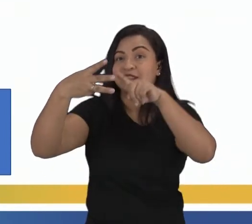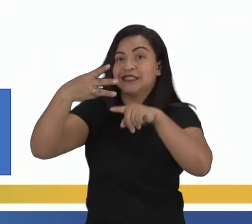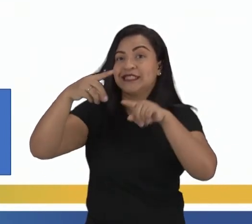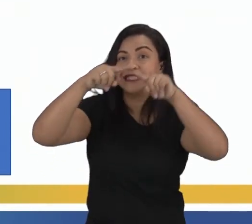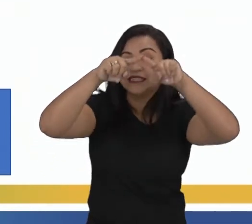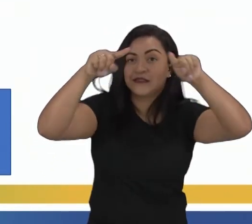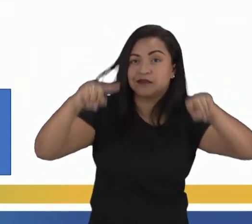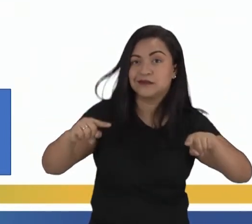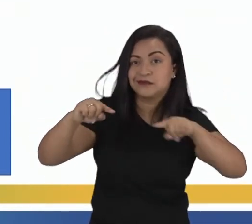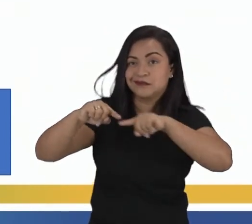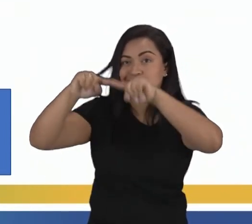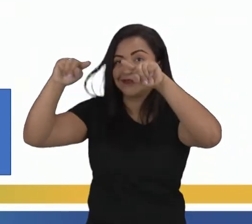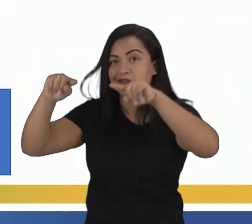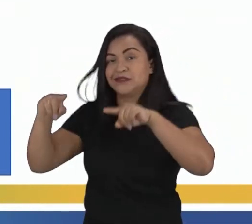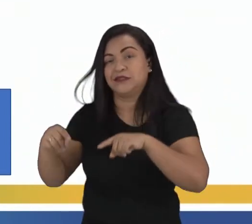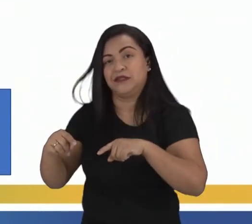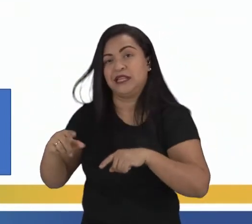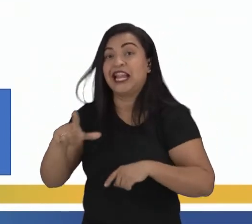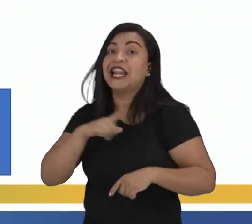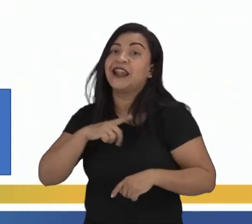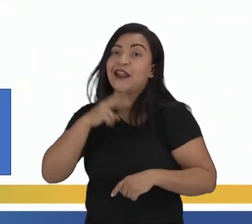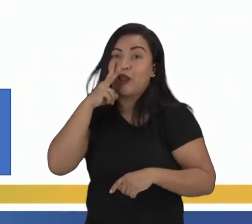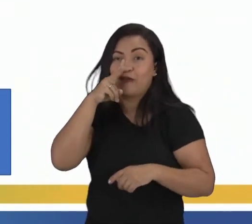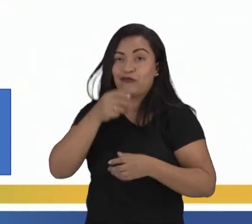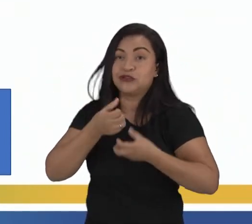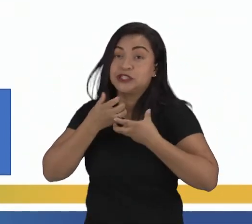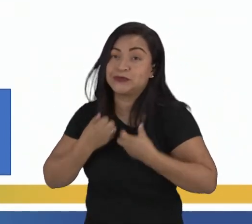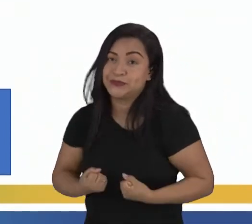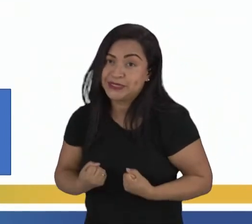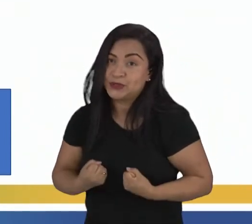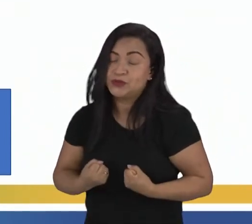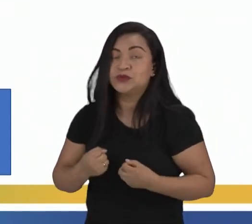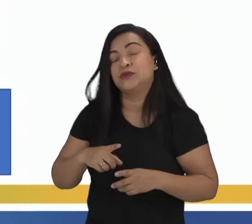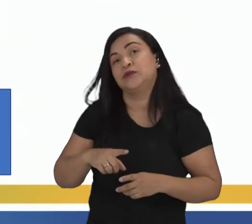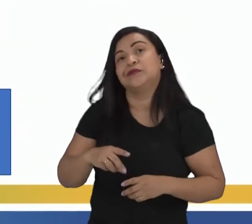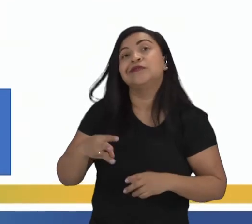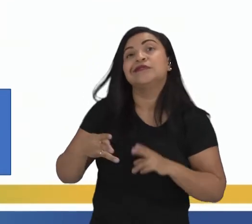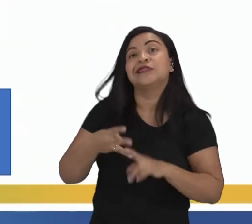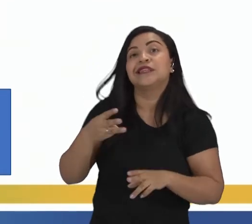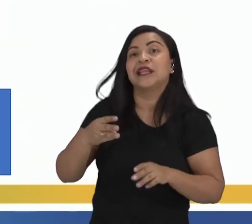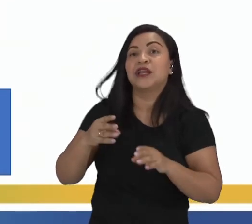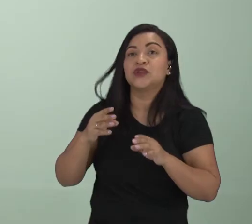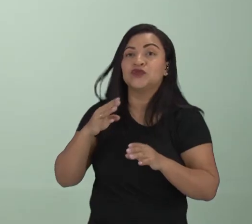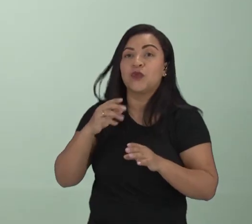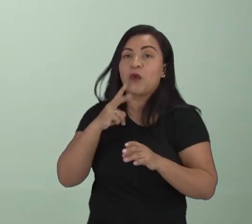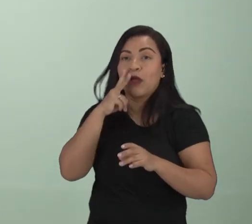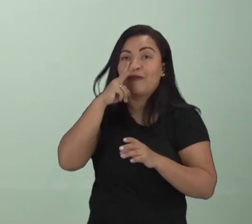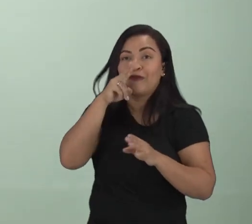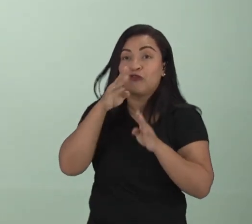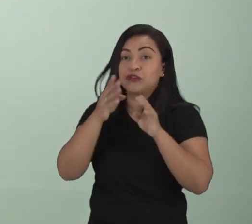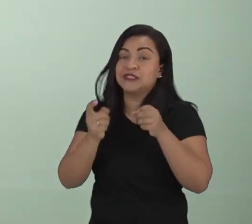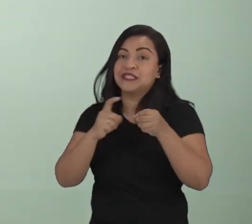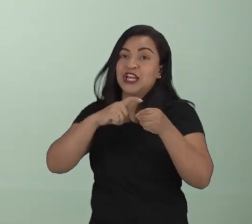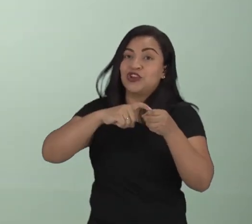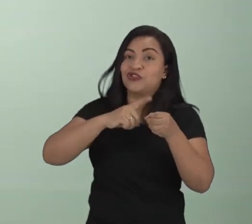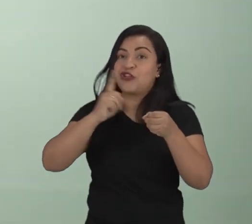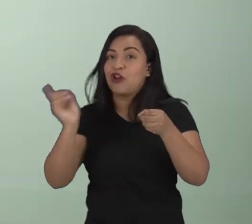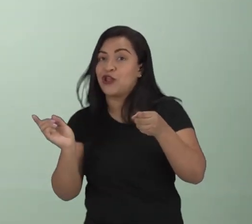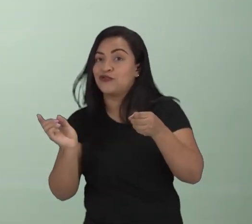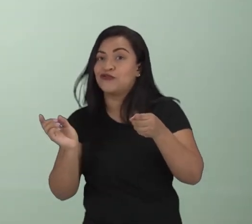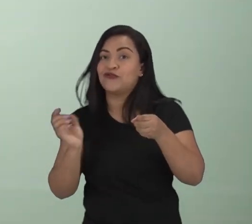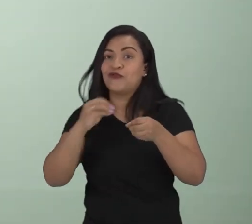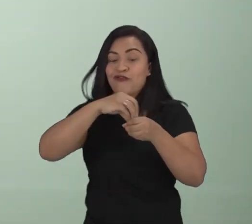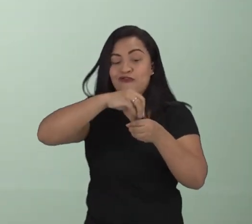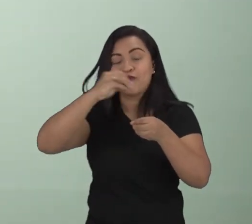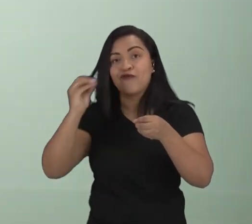massa. Então, nós temos força-peso no problema. Nós temos uma força externa empurrando, movimentando os